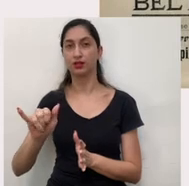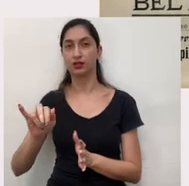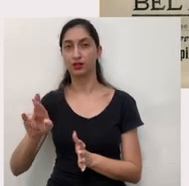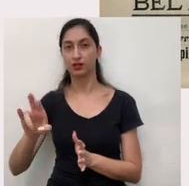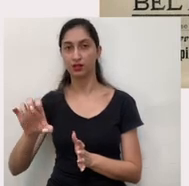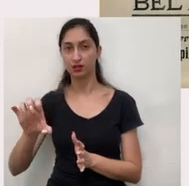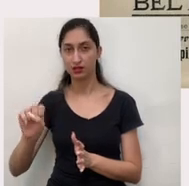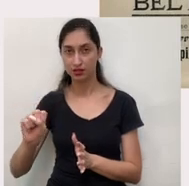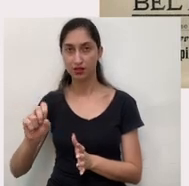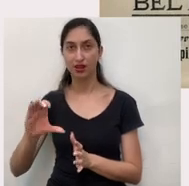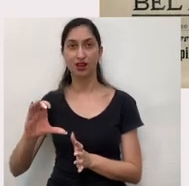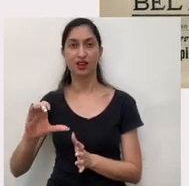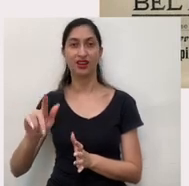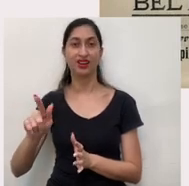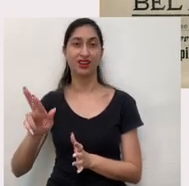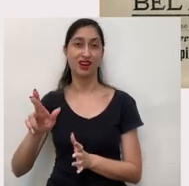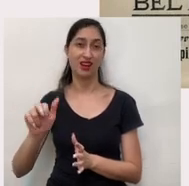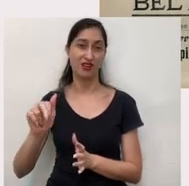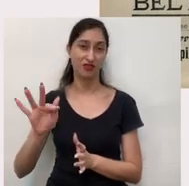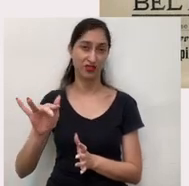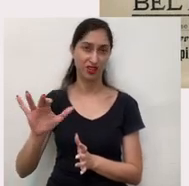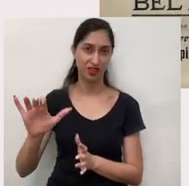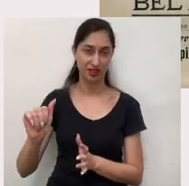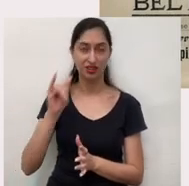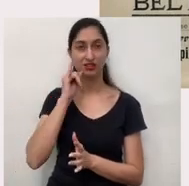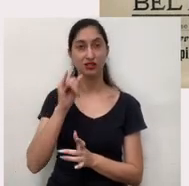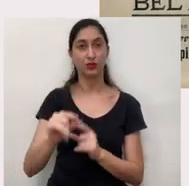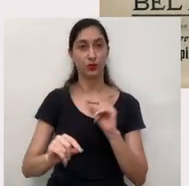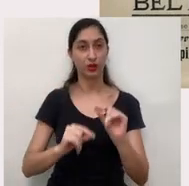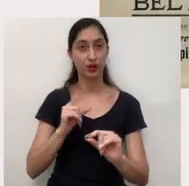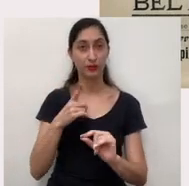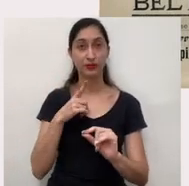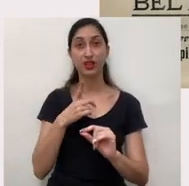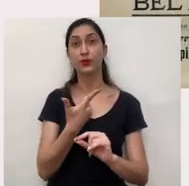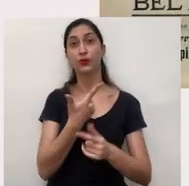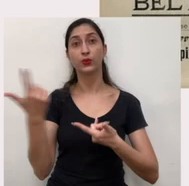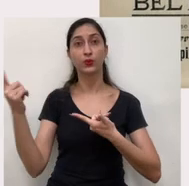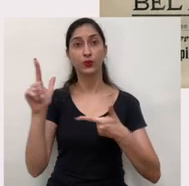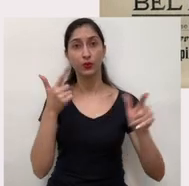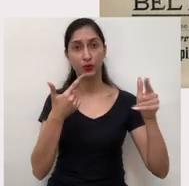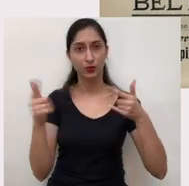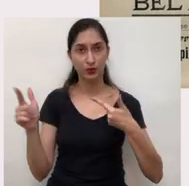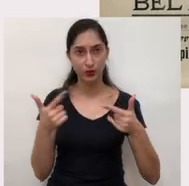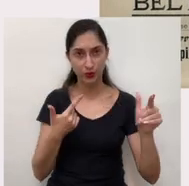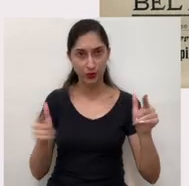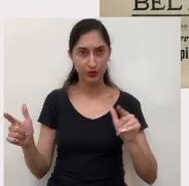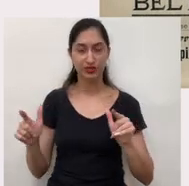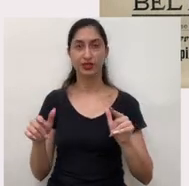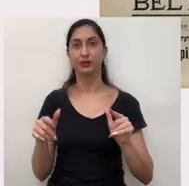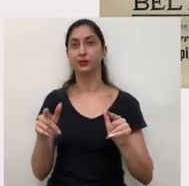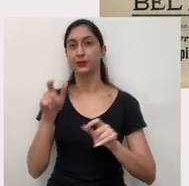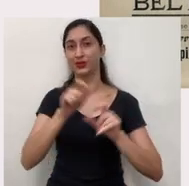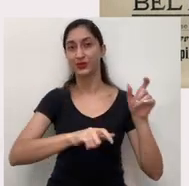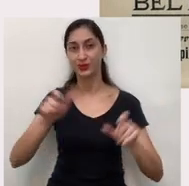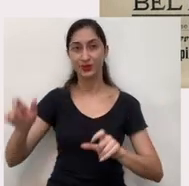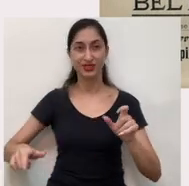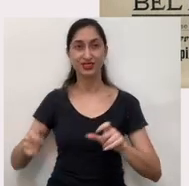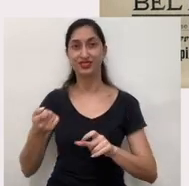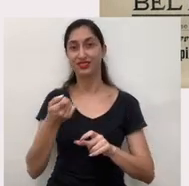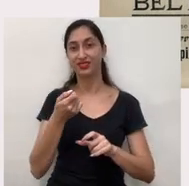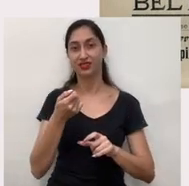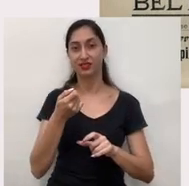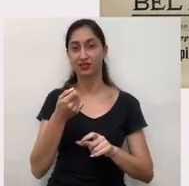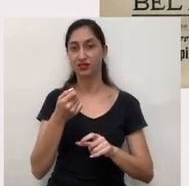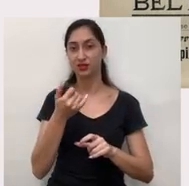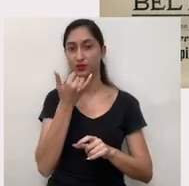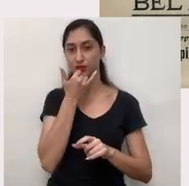Dizer aqui, para o que nos importa, né, que há muitos outros sujeitos, muitos outros agentes, para mim ainda não passou,